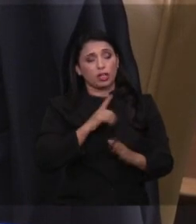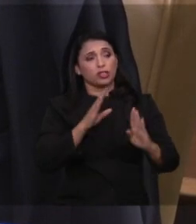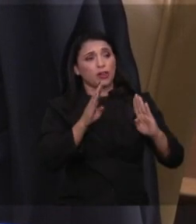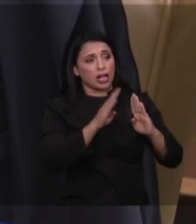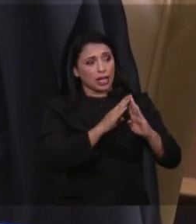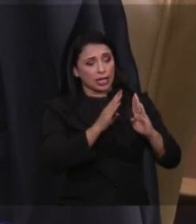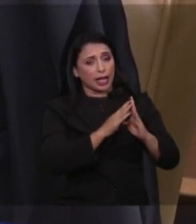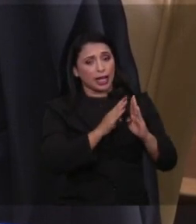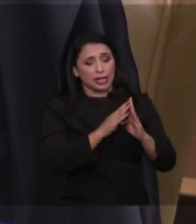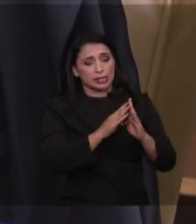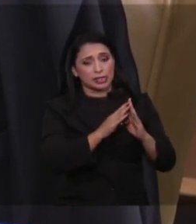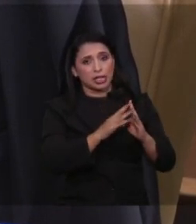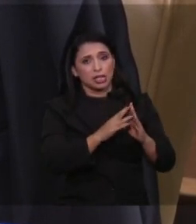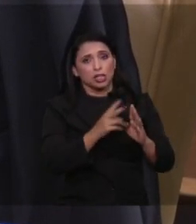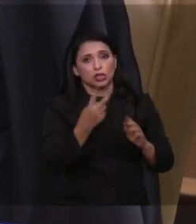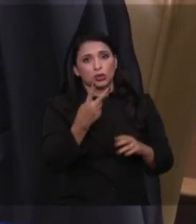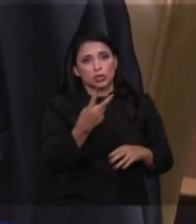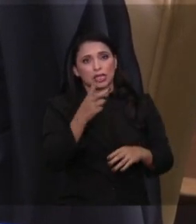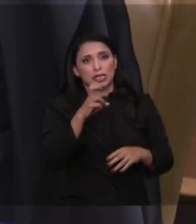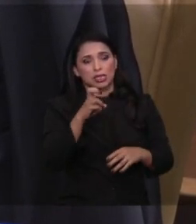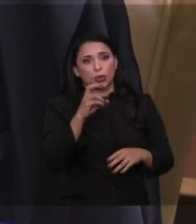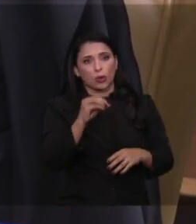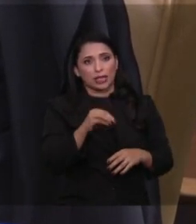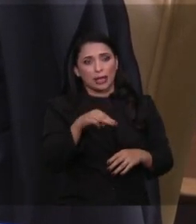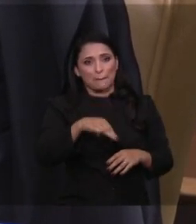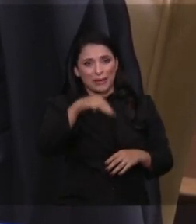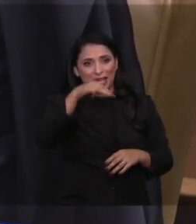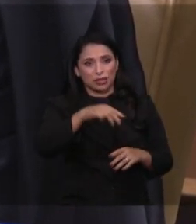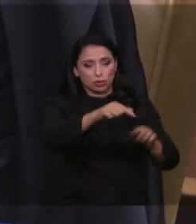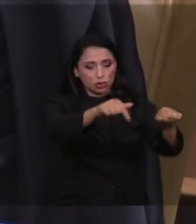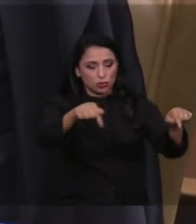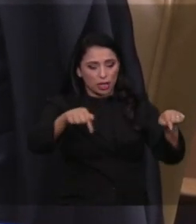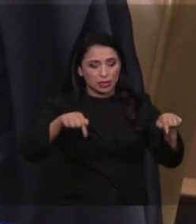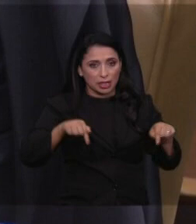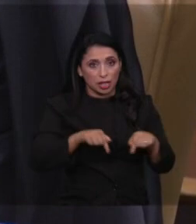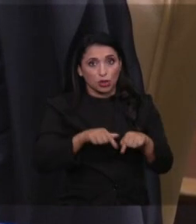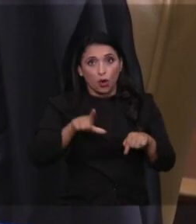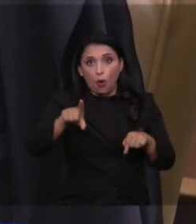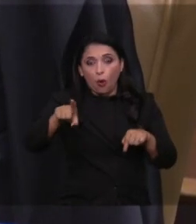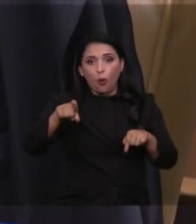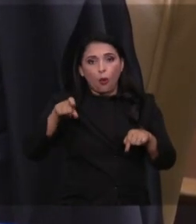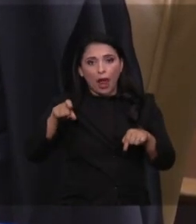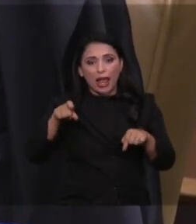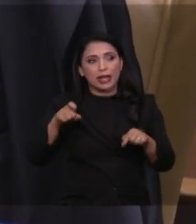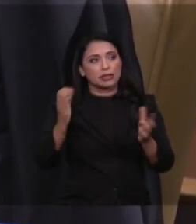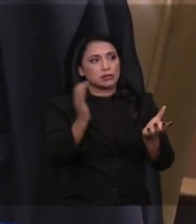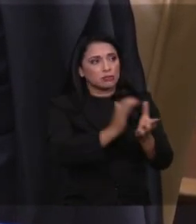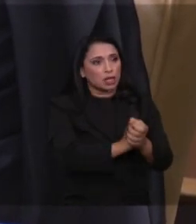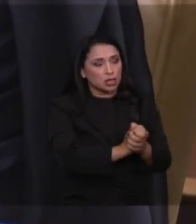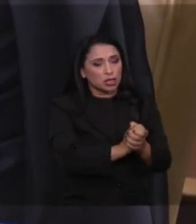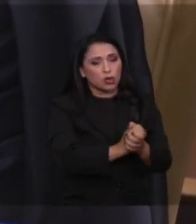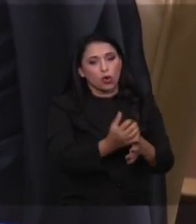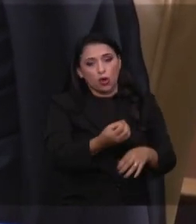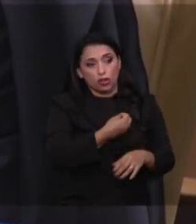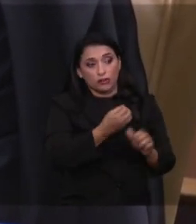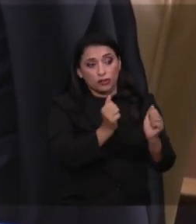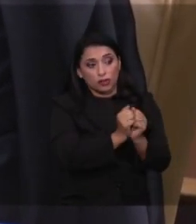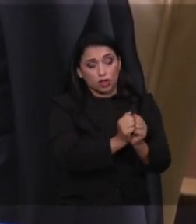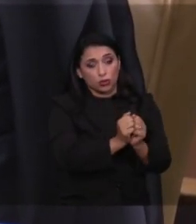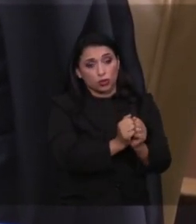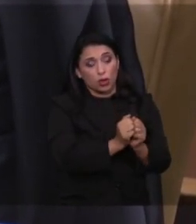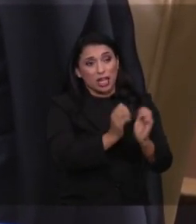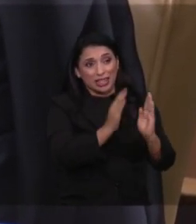imóvel urbano de até 250 metros quadrados, cuja propriedade divida com ex-cônjuge ou ex-companheiro que abandonou o